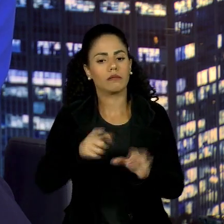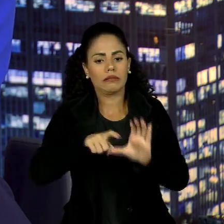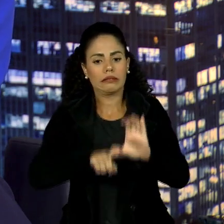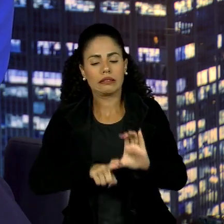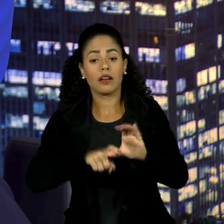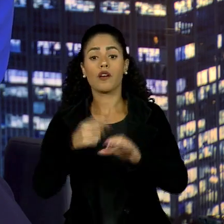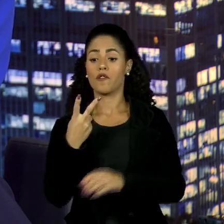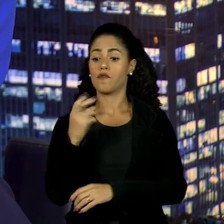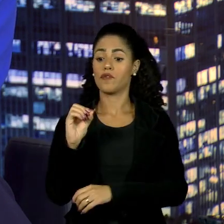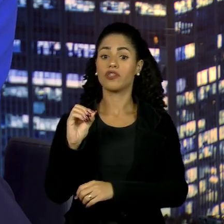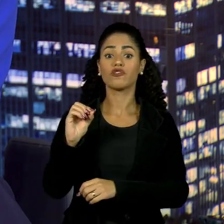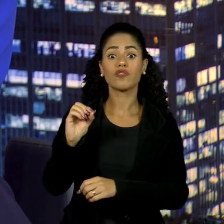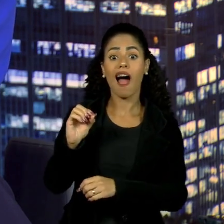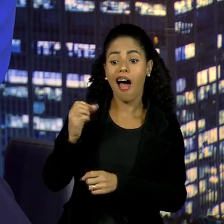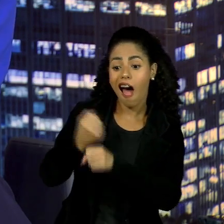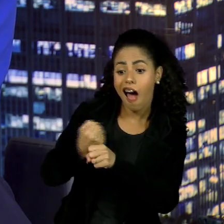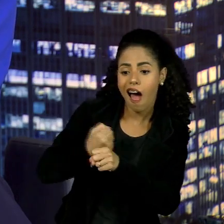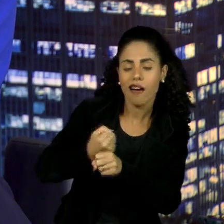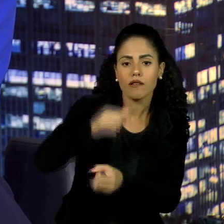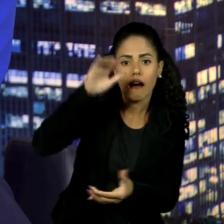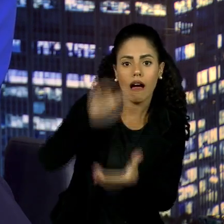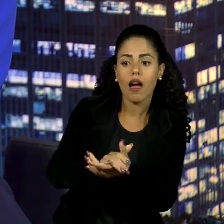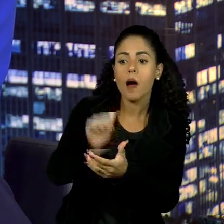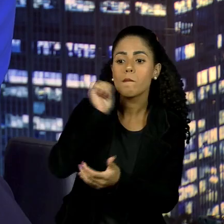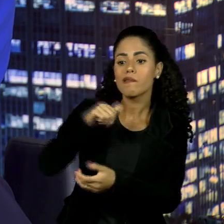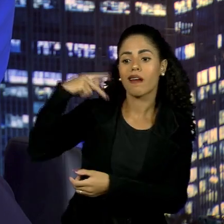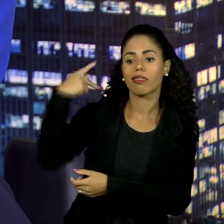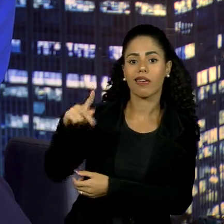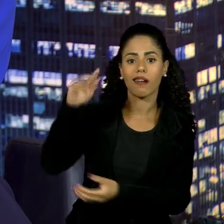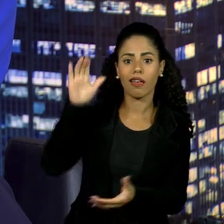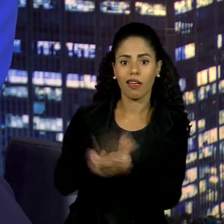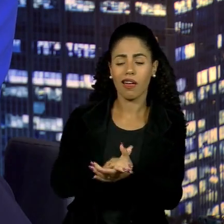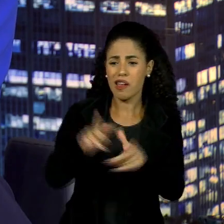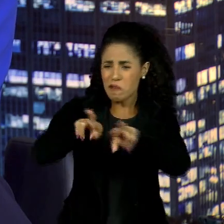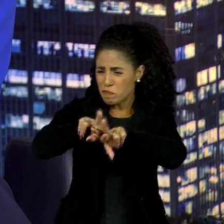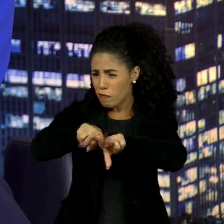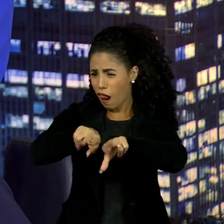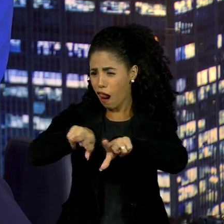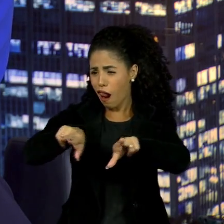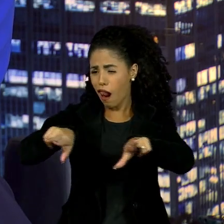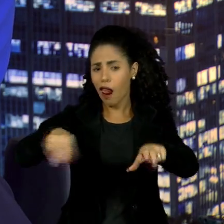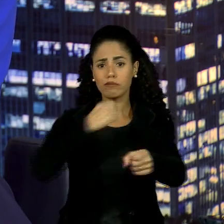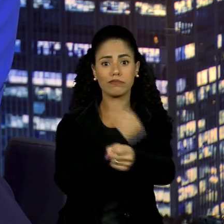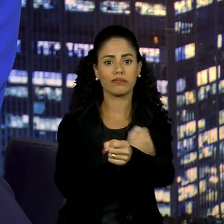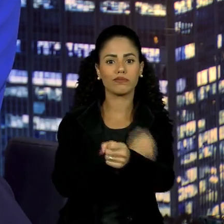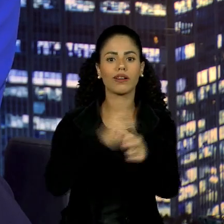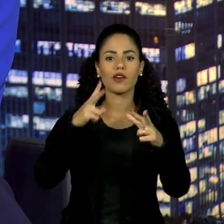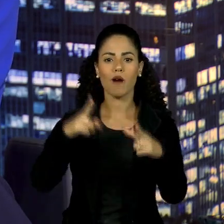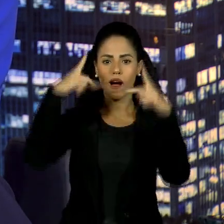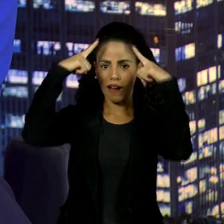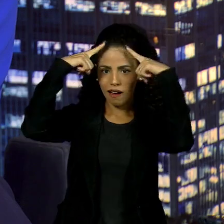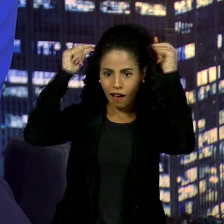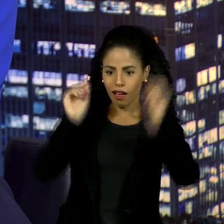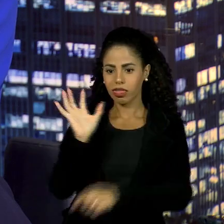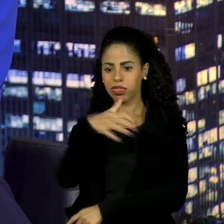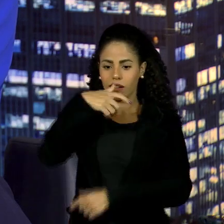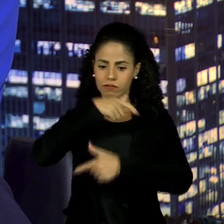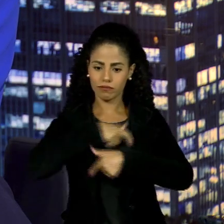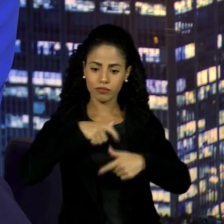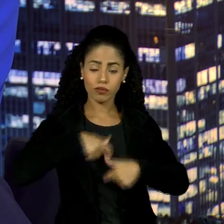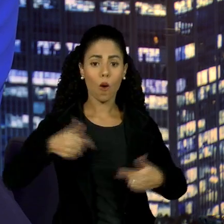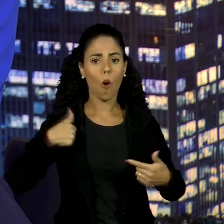quase 20 anos de casamento, a mulher dele ficou viciada em caça-níqueis e jogos do tipo tigrinho. Hoje ela trabalha,